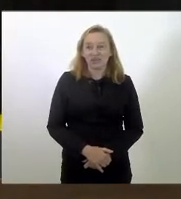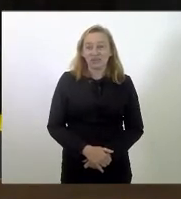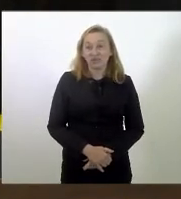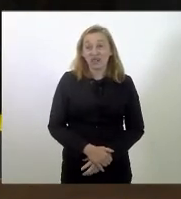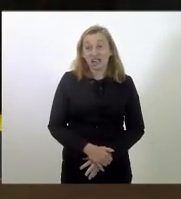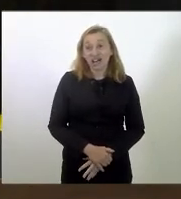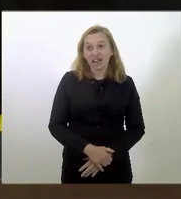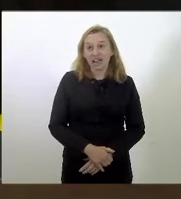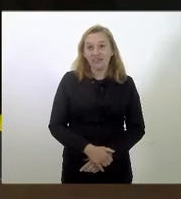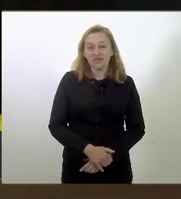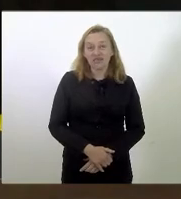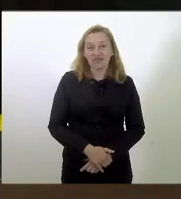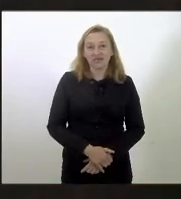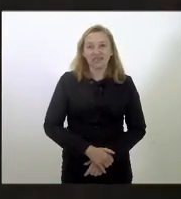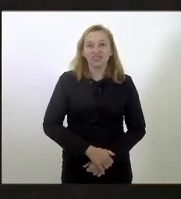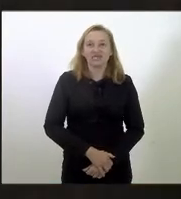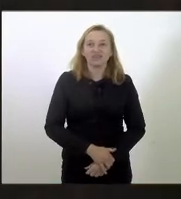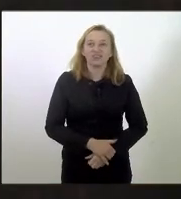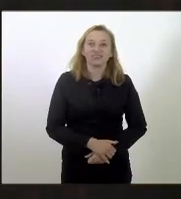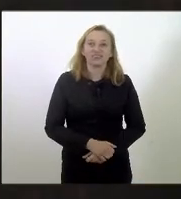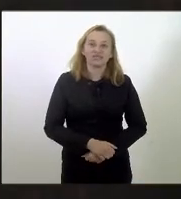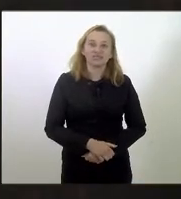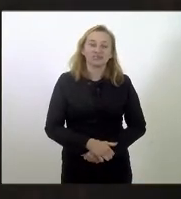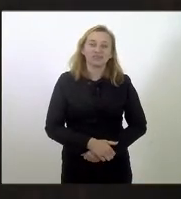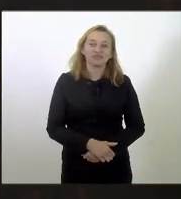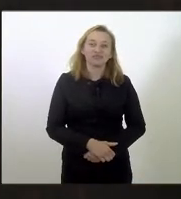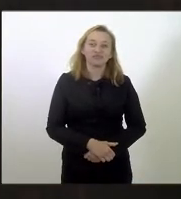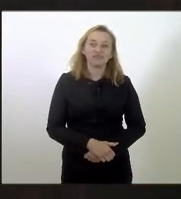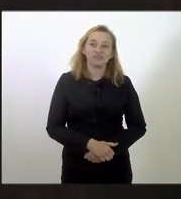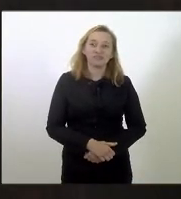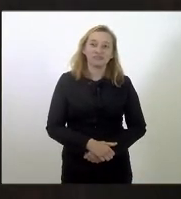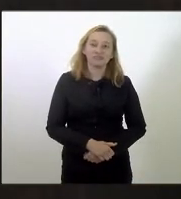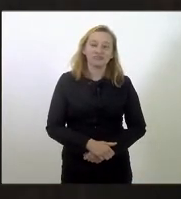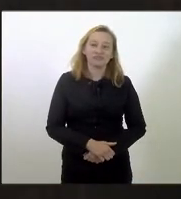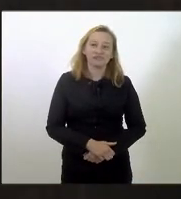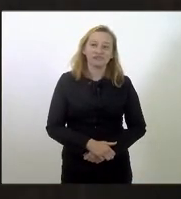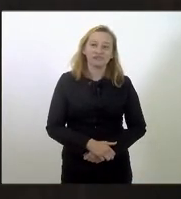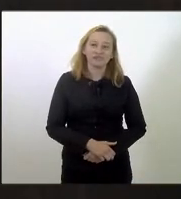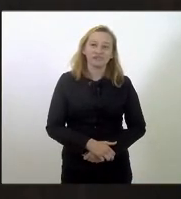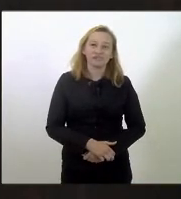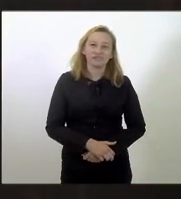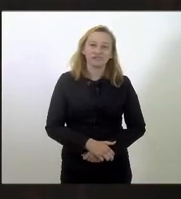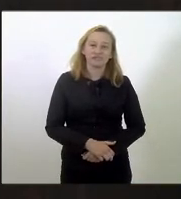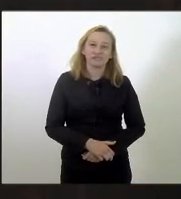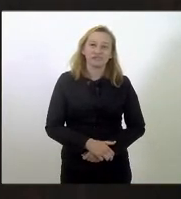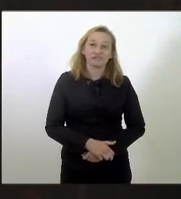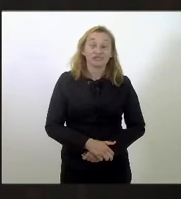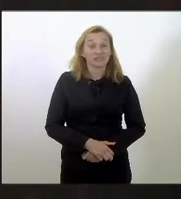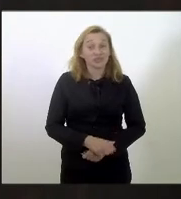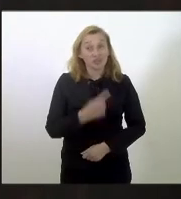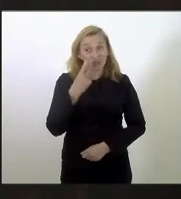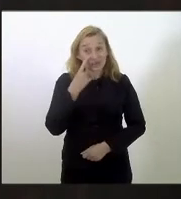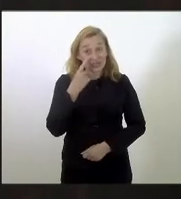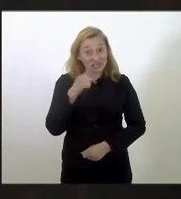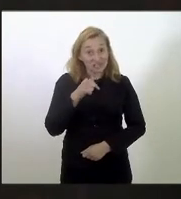antiga Praça Melvin Jones, aqui no Buraco do Lume. Vamos dar uma revitalizada